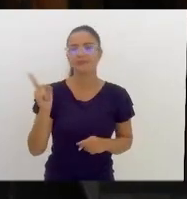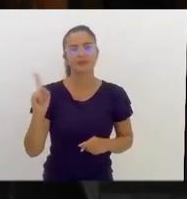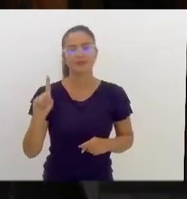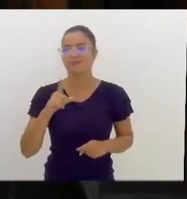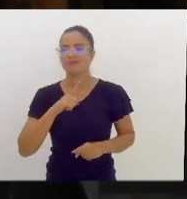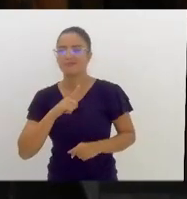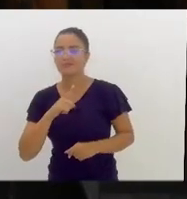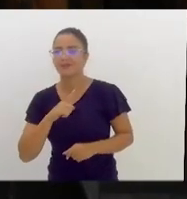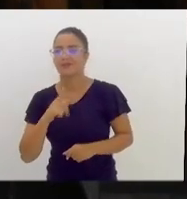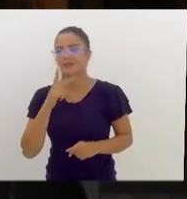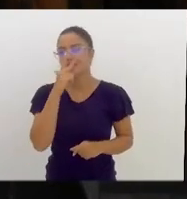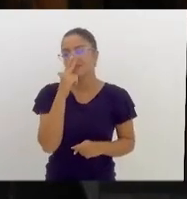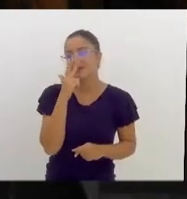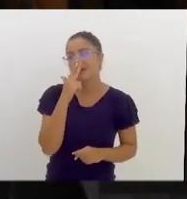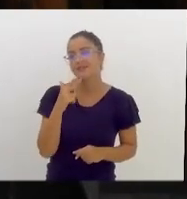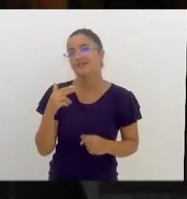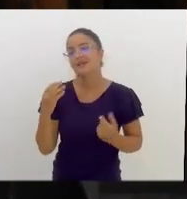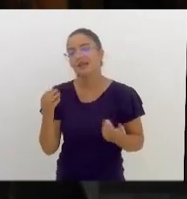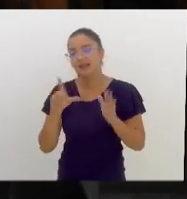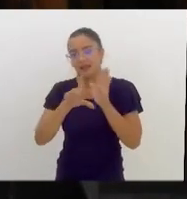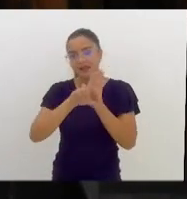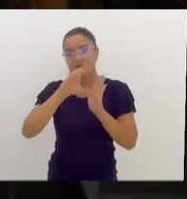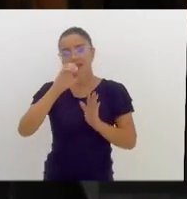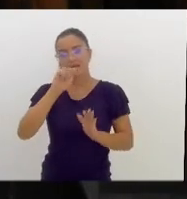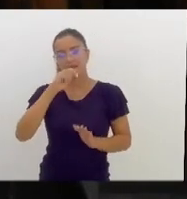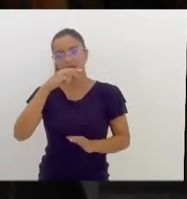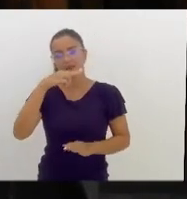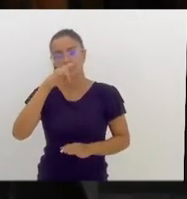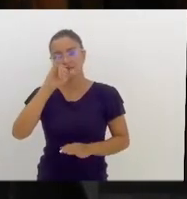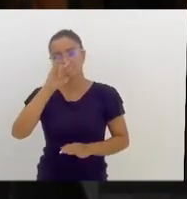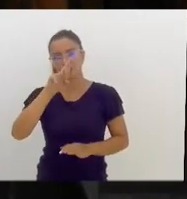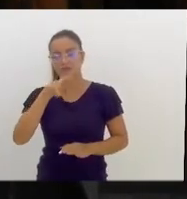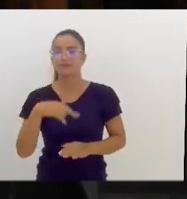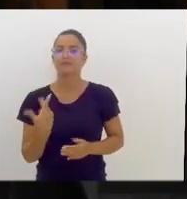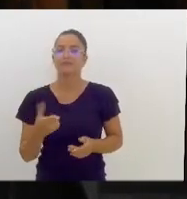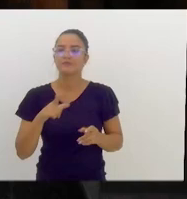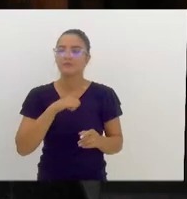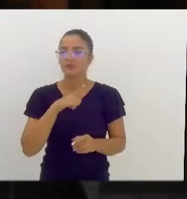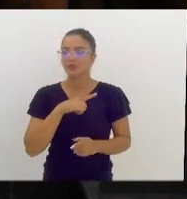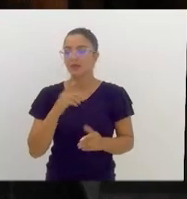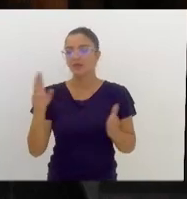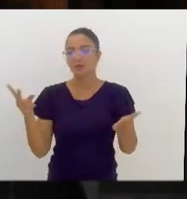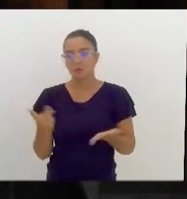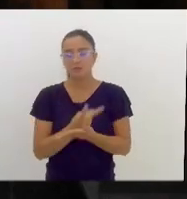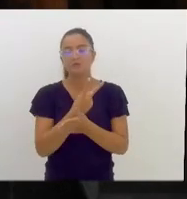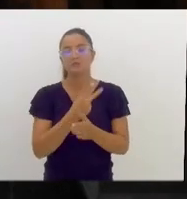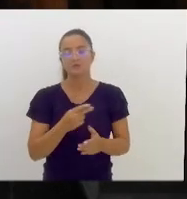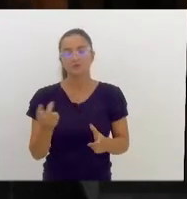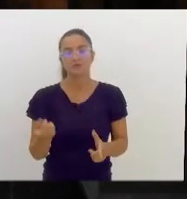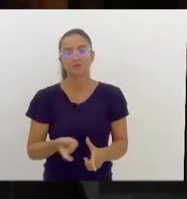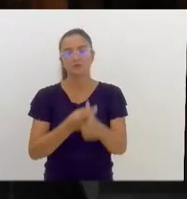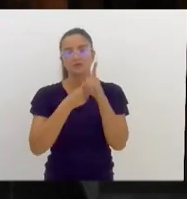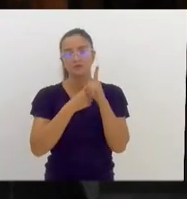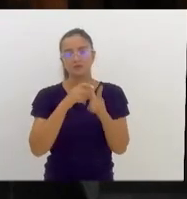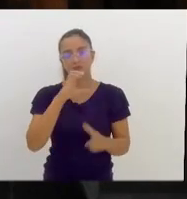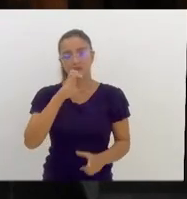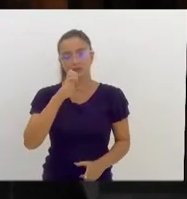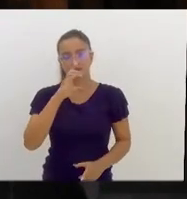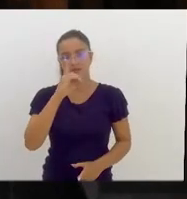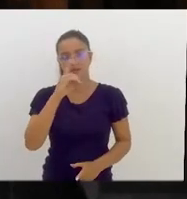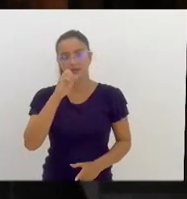passivo da Lei Candir, aconteceu com a questão da dívida em decorrência da SEDAI,